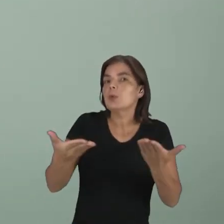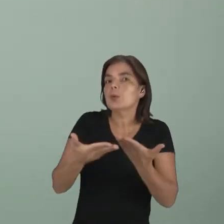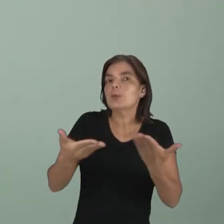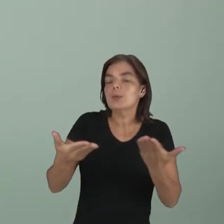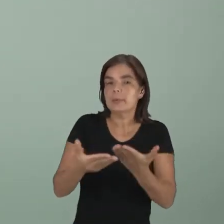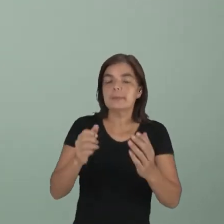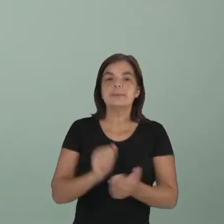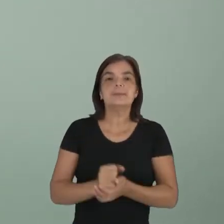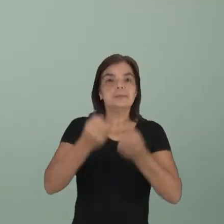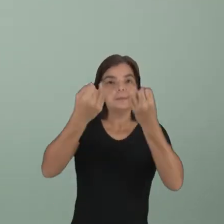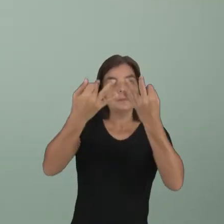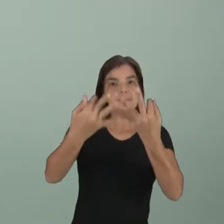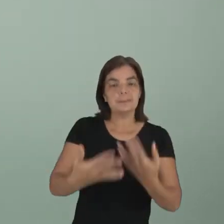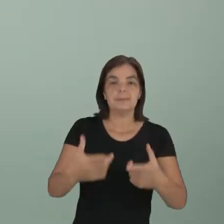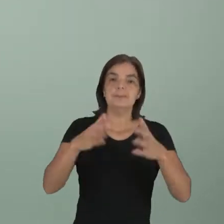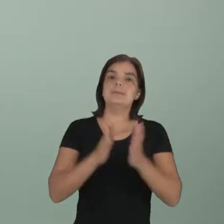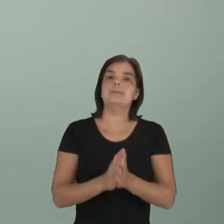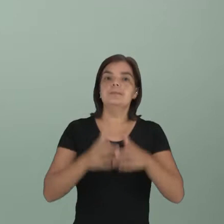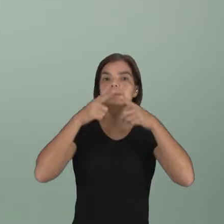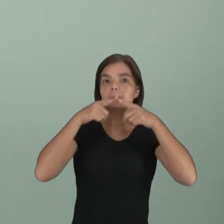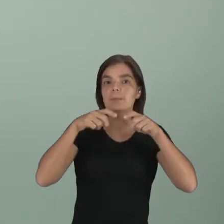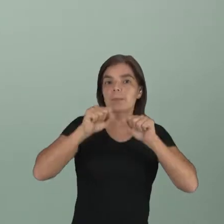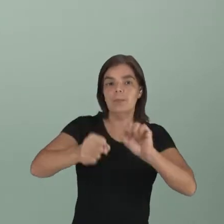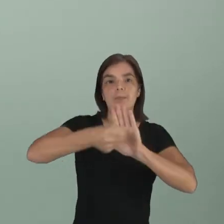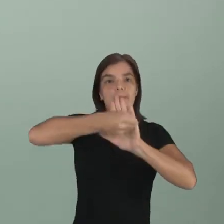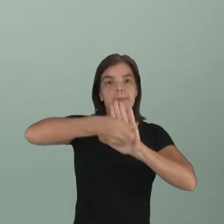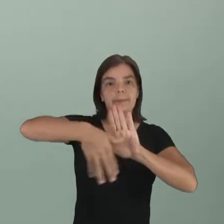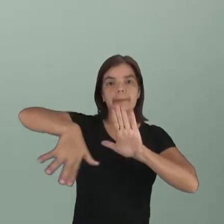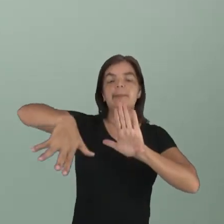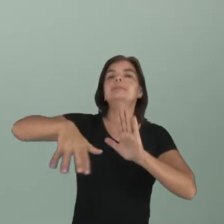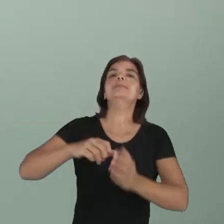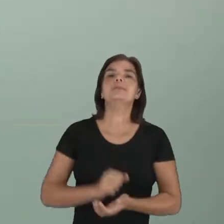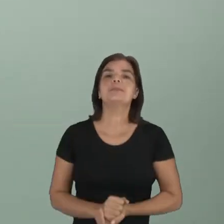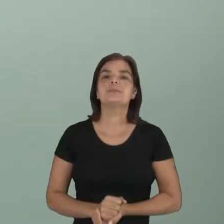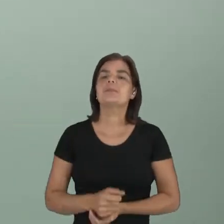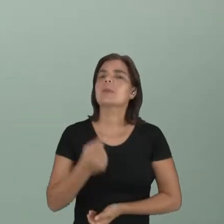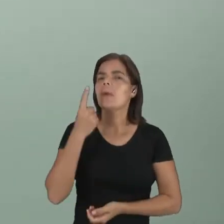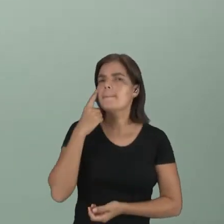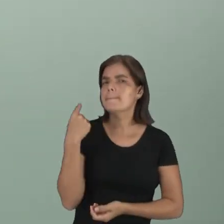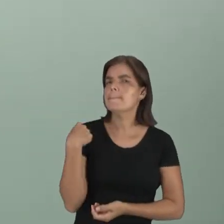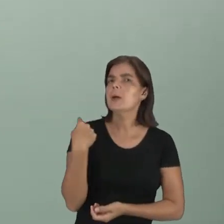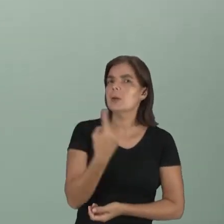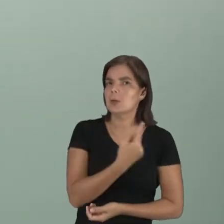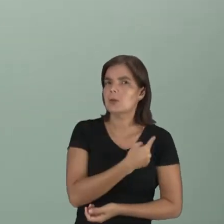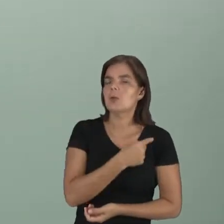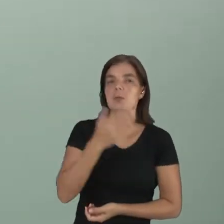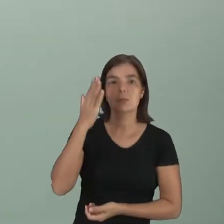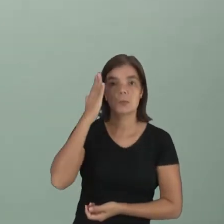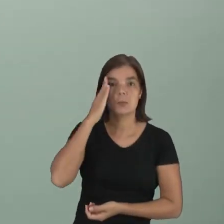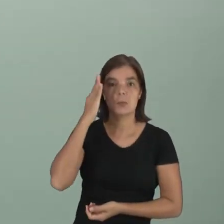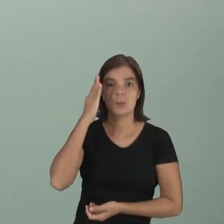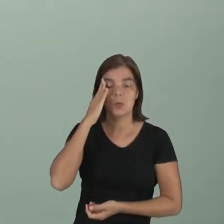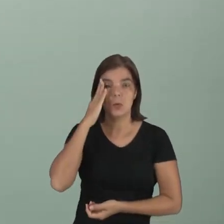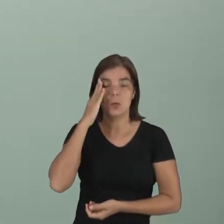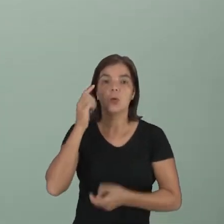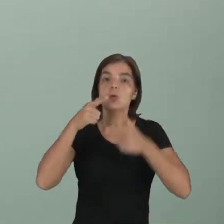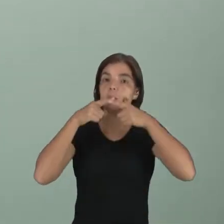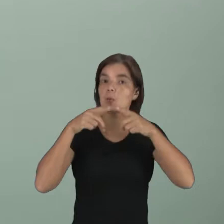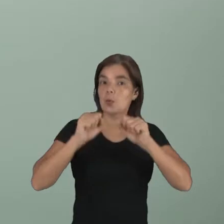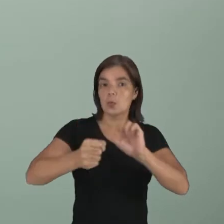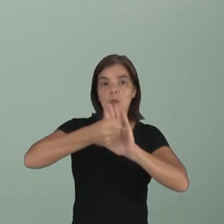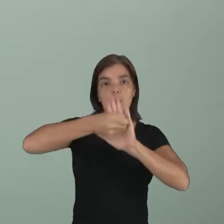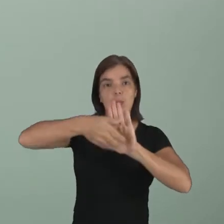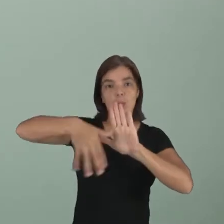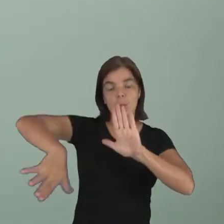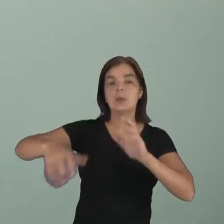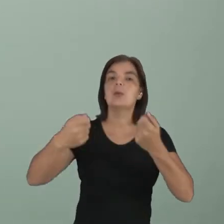hoje nós falaremos sobre as figuras de linguagem. E para a gente entender figuras de linguagem,